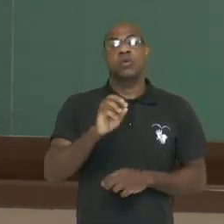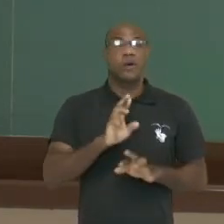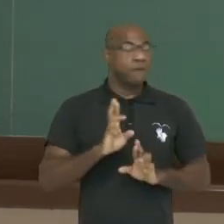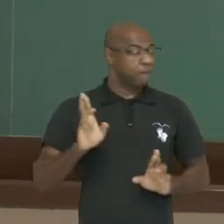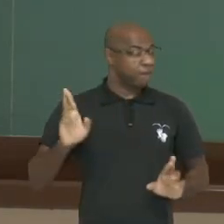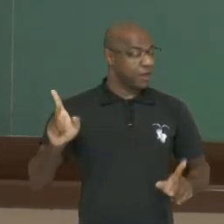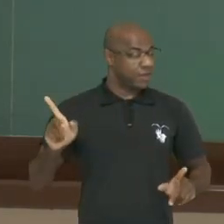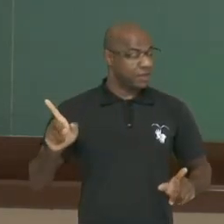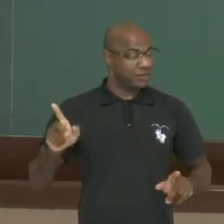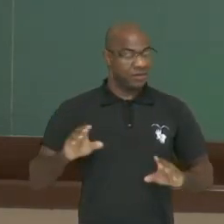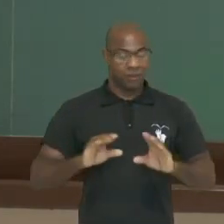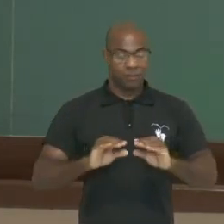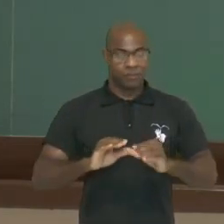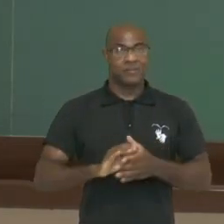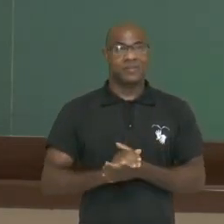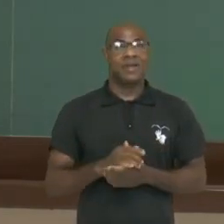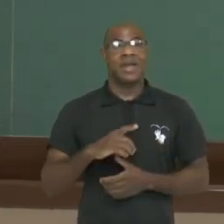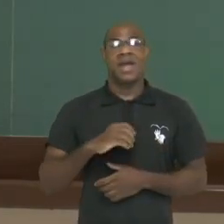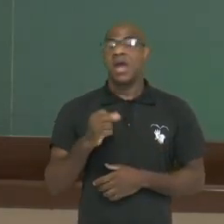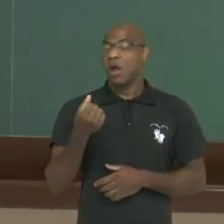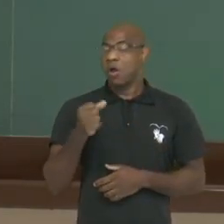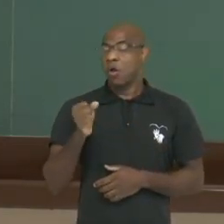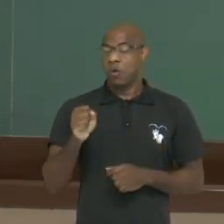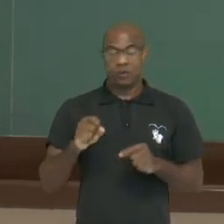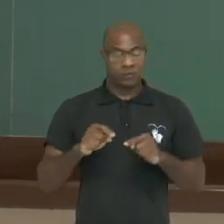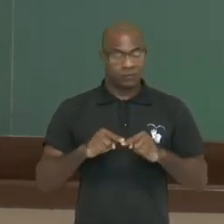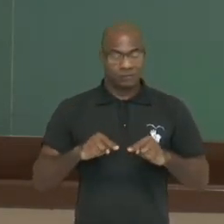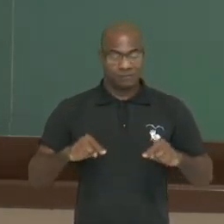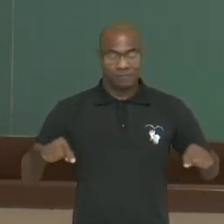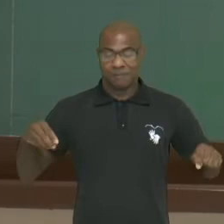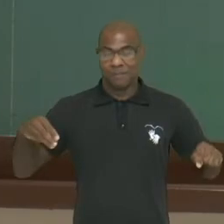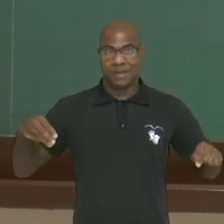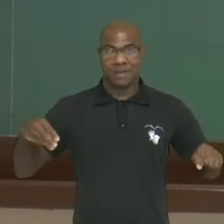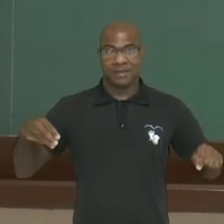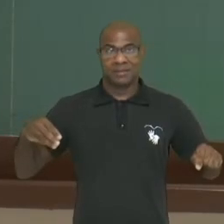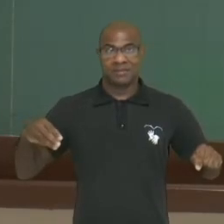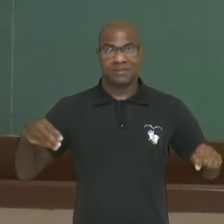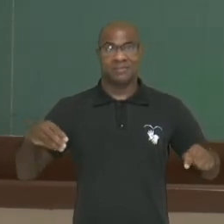lados, de 8 metros de largura, ok?